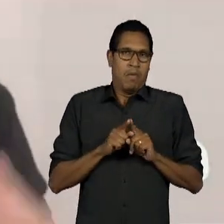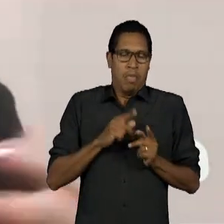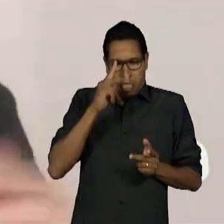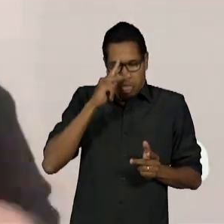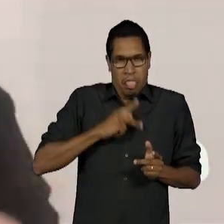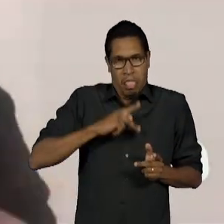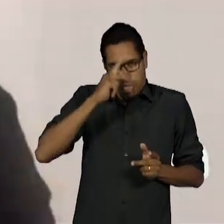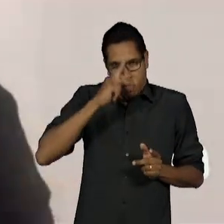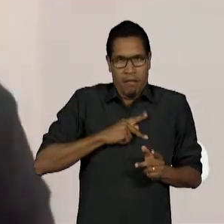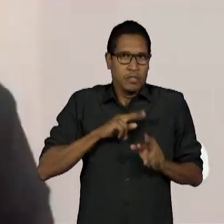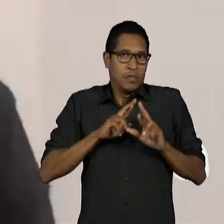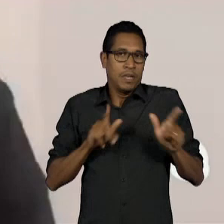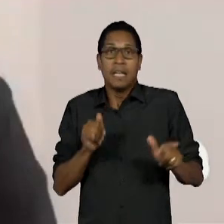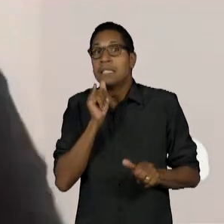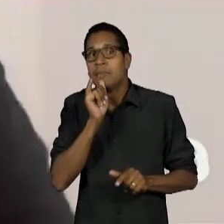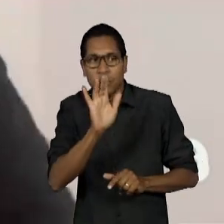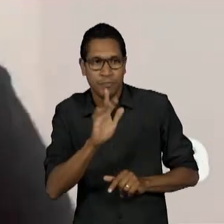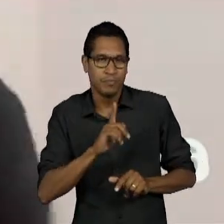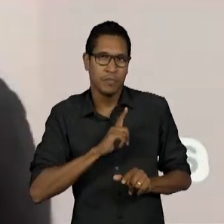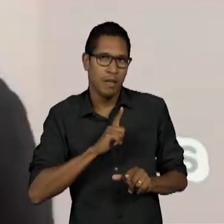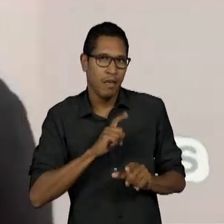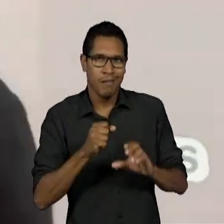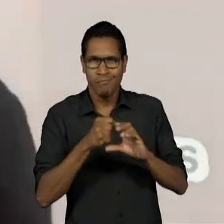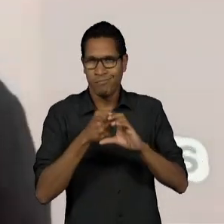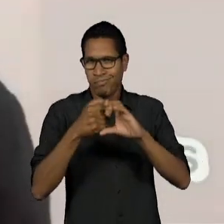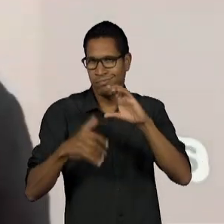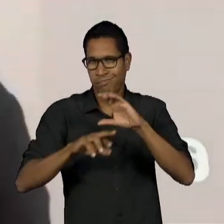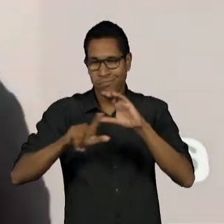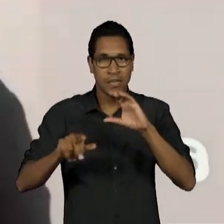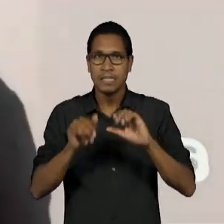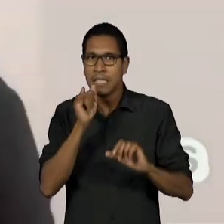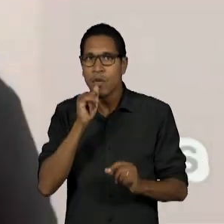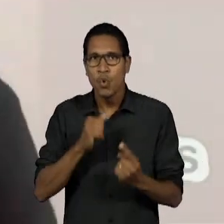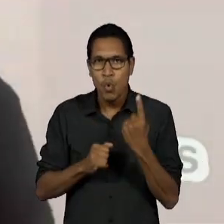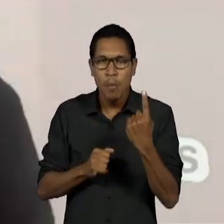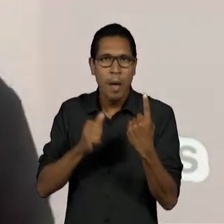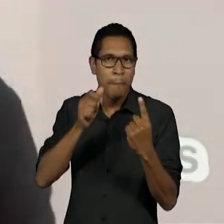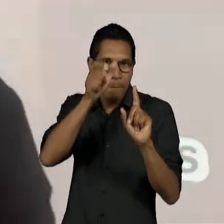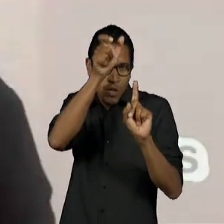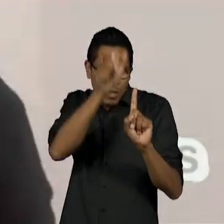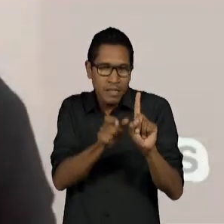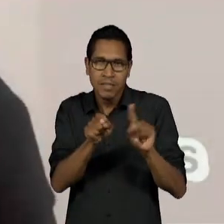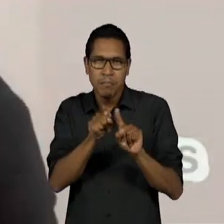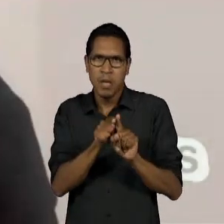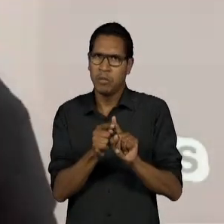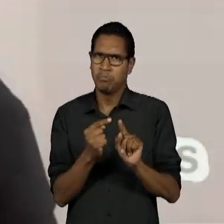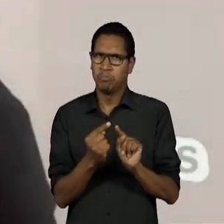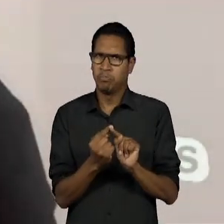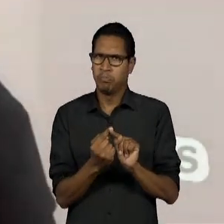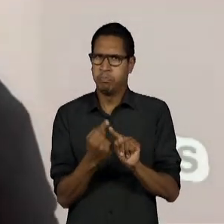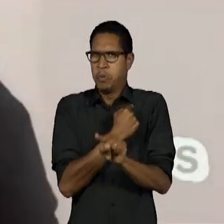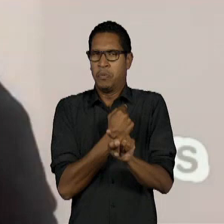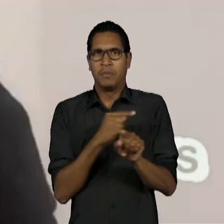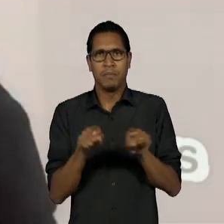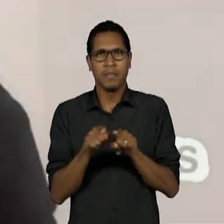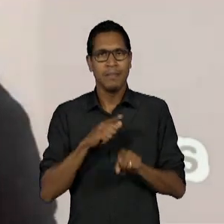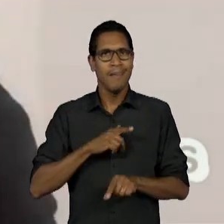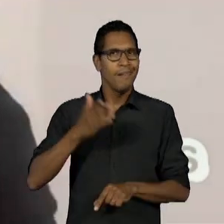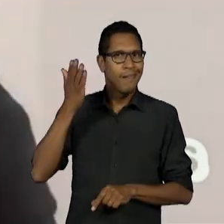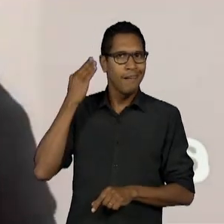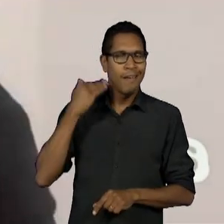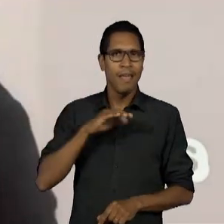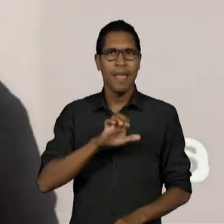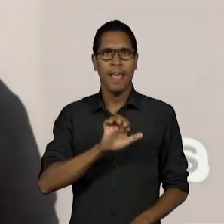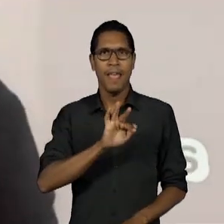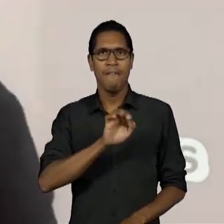exemplo, já fiz mães que são a antítese de mim. Eu, quando fiz Os Efeitos dos Raios Gama nas Margaridas